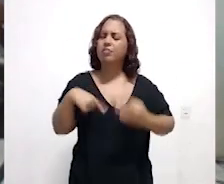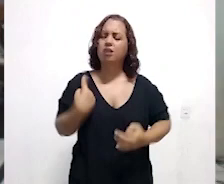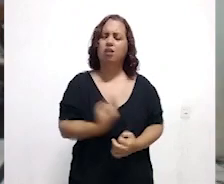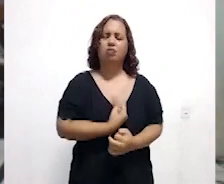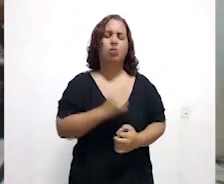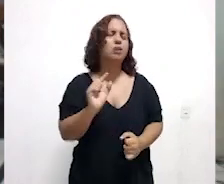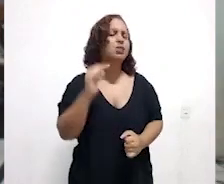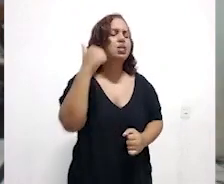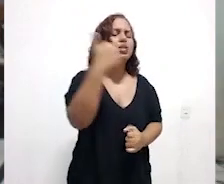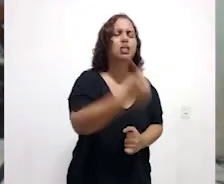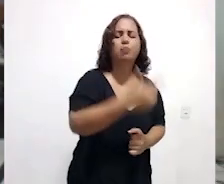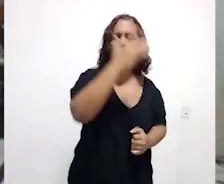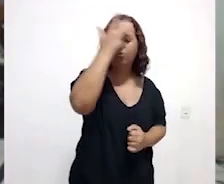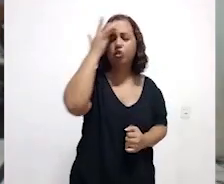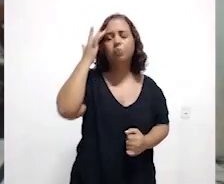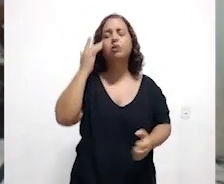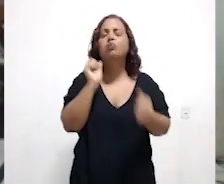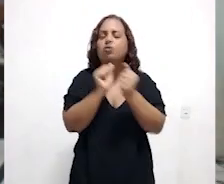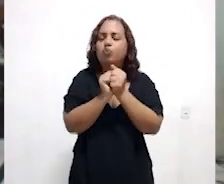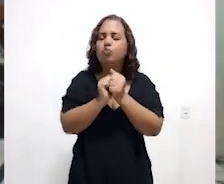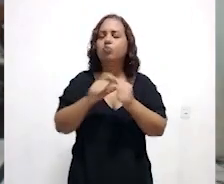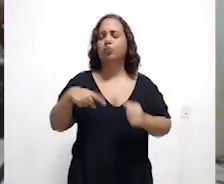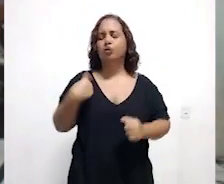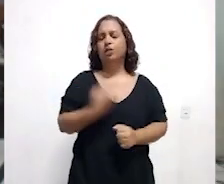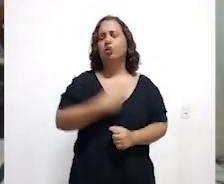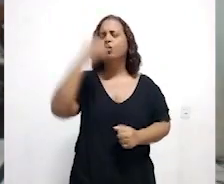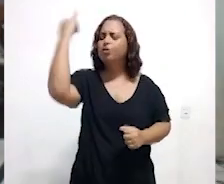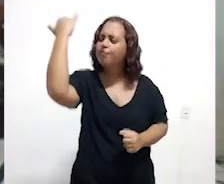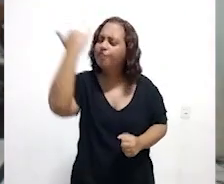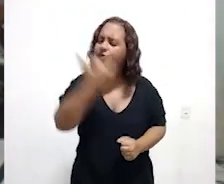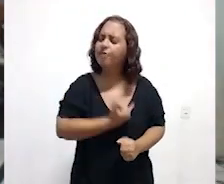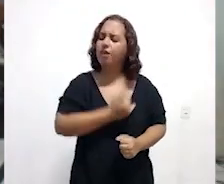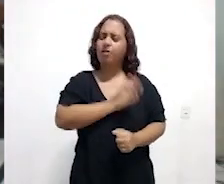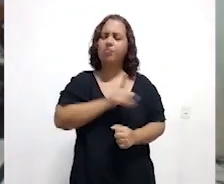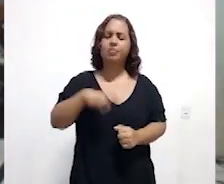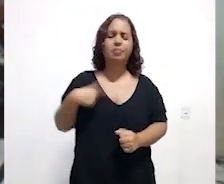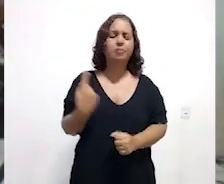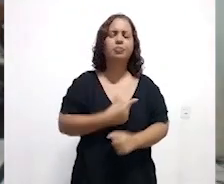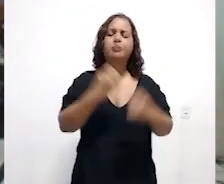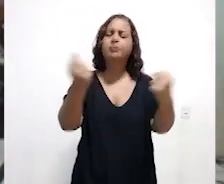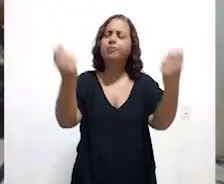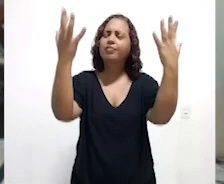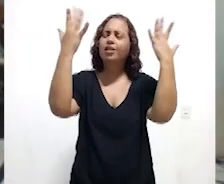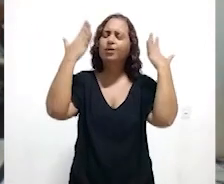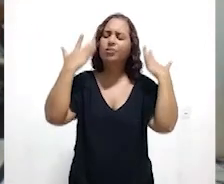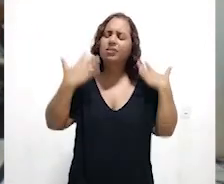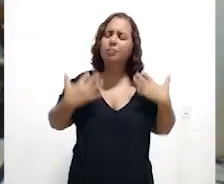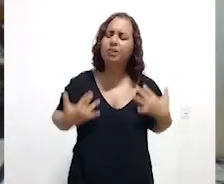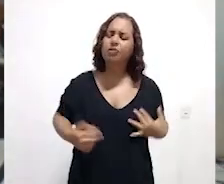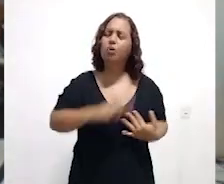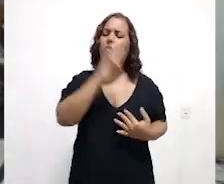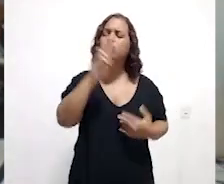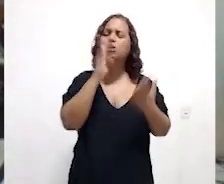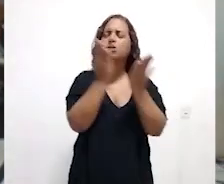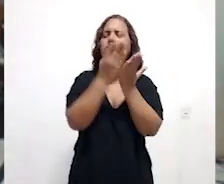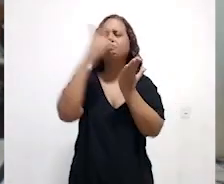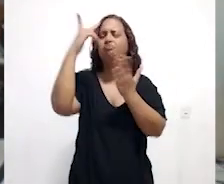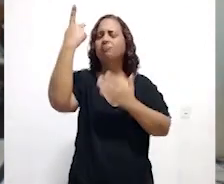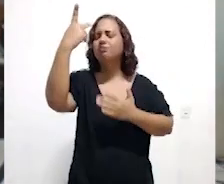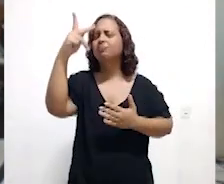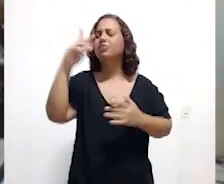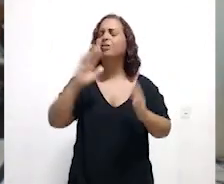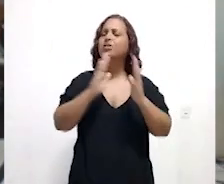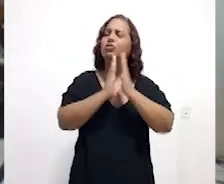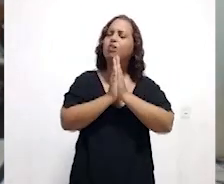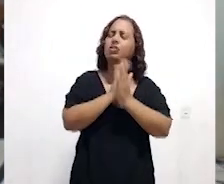aqueles que estão próximos de nós. Fala conosco, ó Deus, e nos abençoe por meio da sua palavra também, pois te oramos no